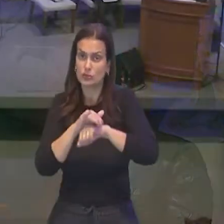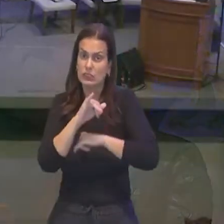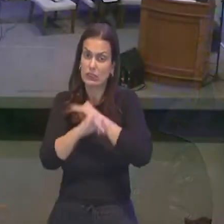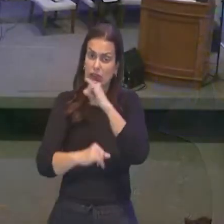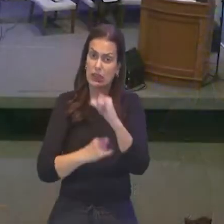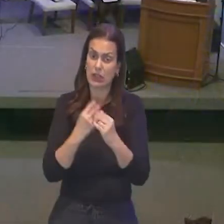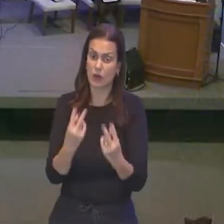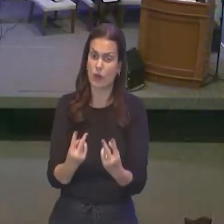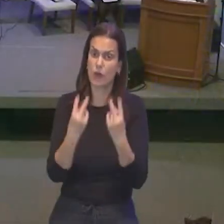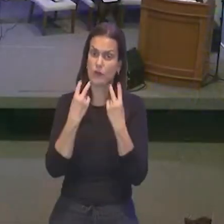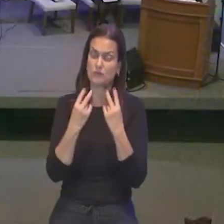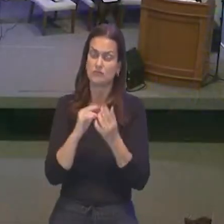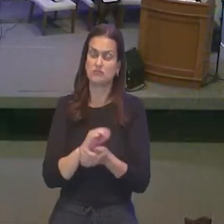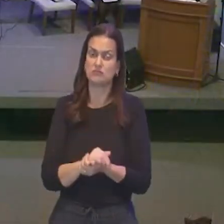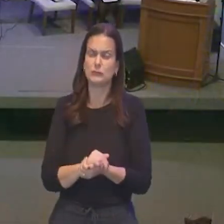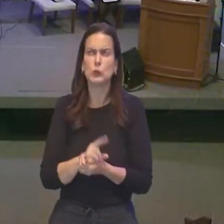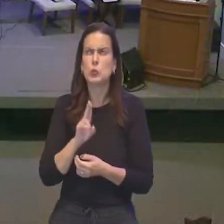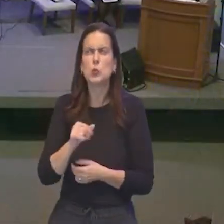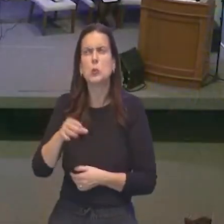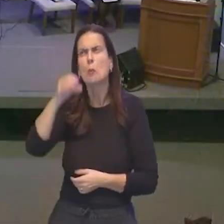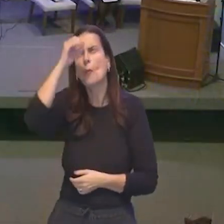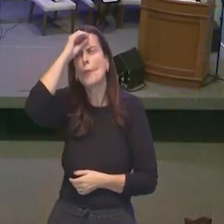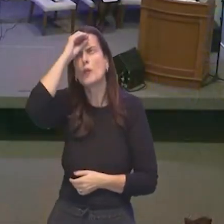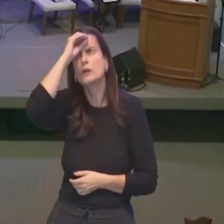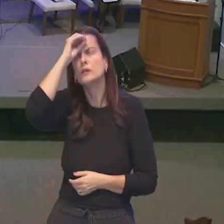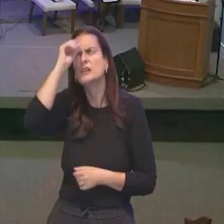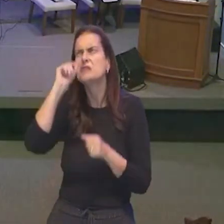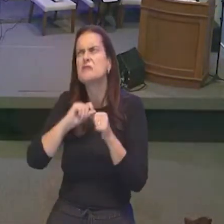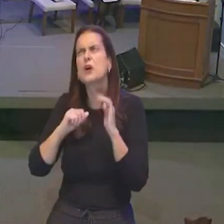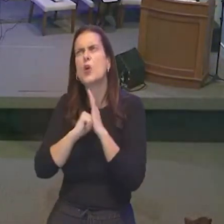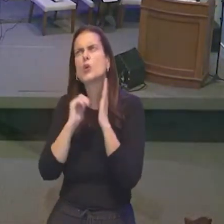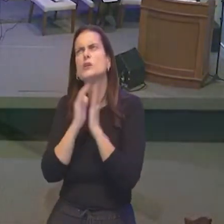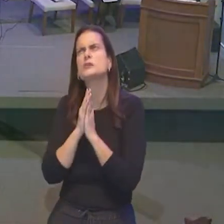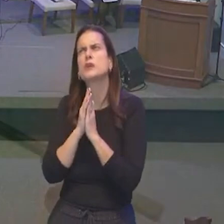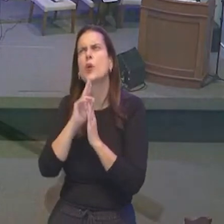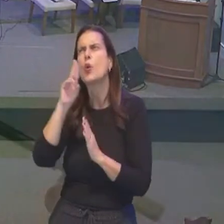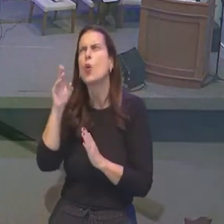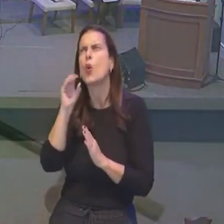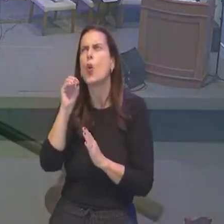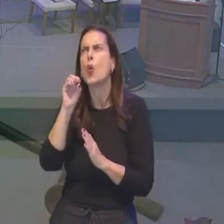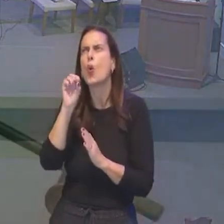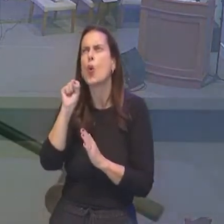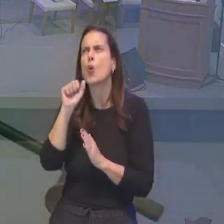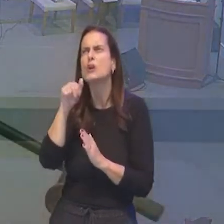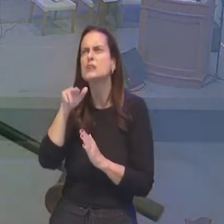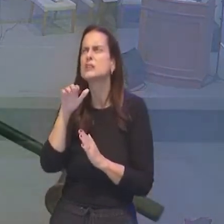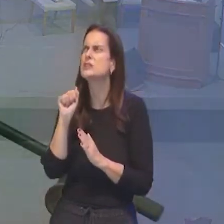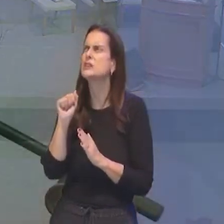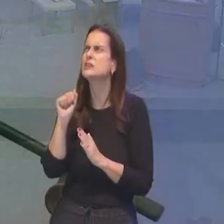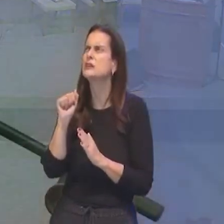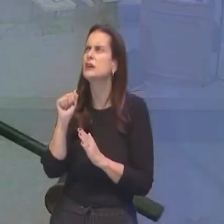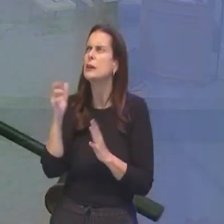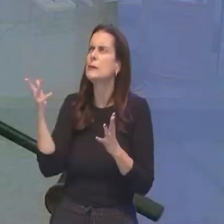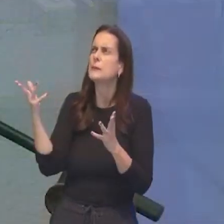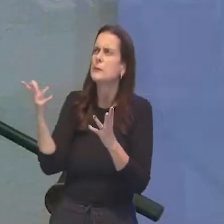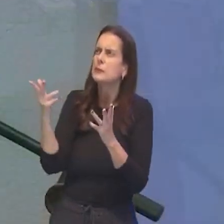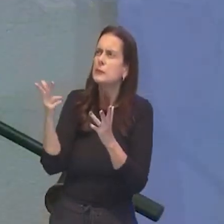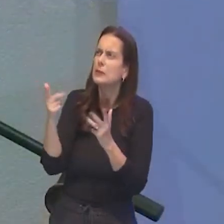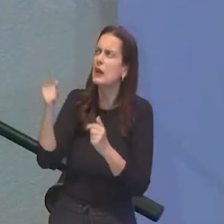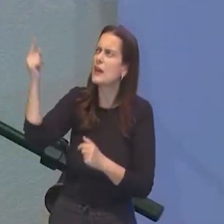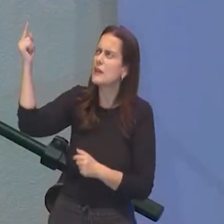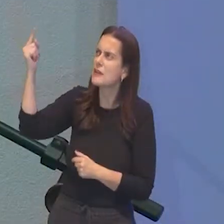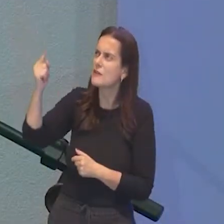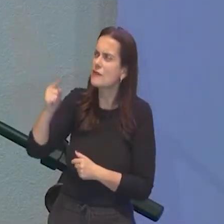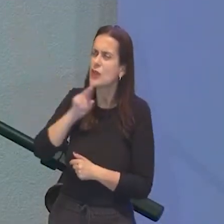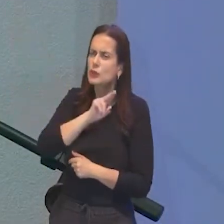internet nunca pensou em fazer esta oração: hosana, bendito que vem em nome do